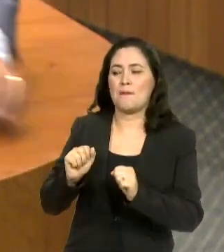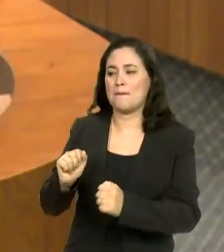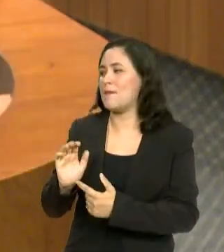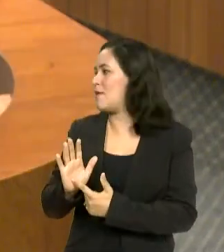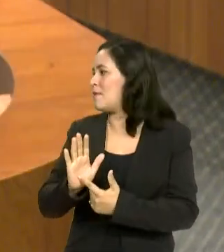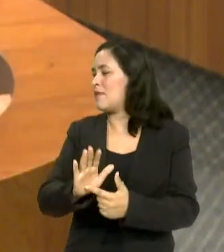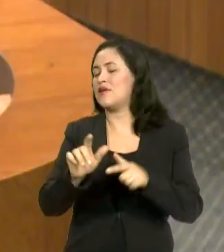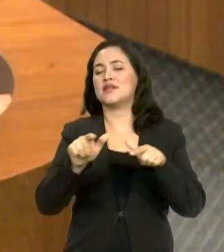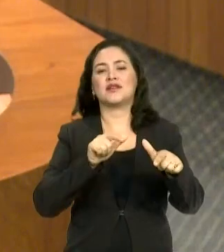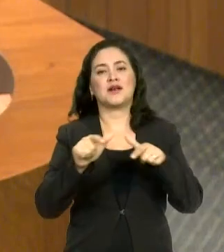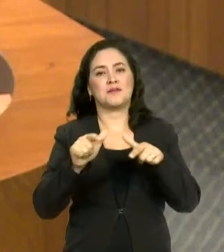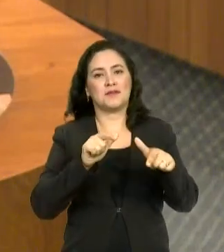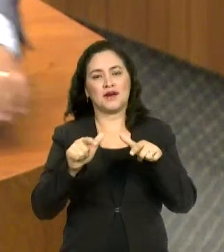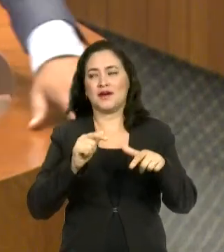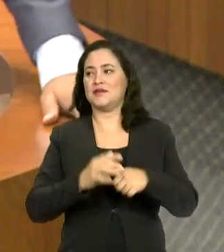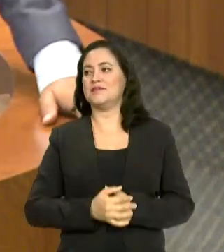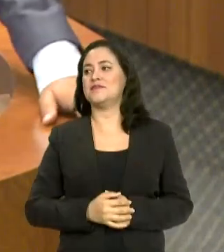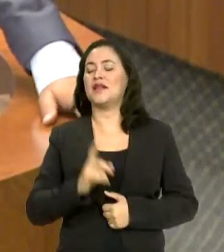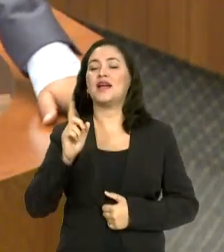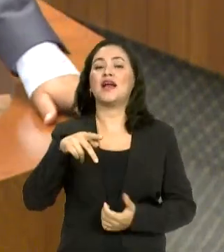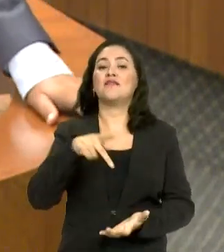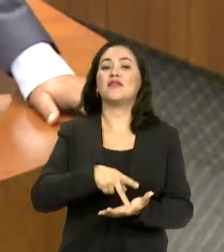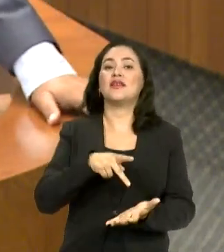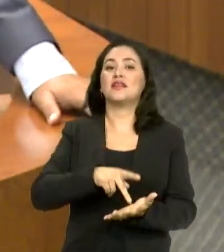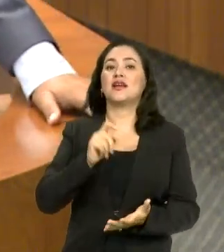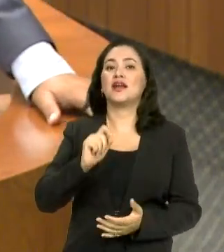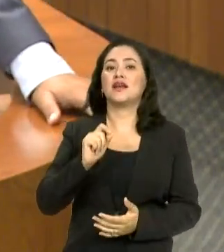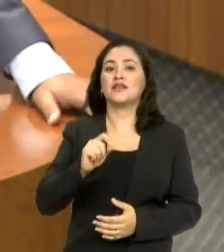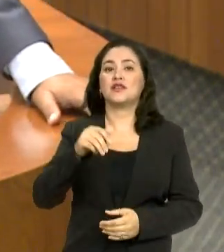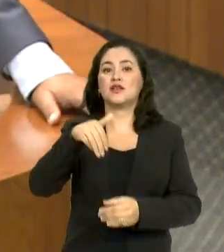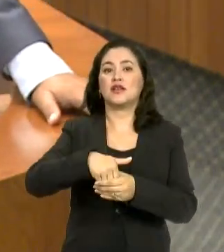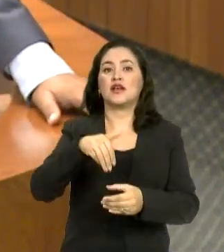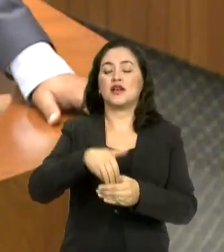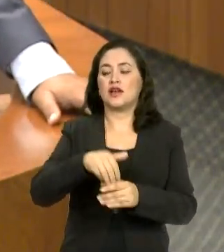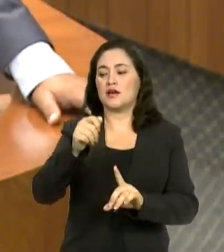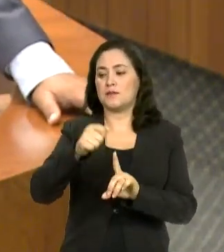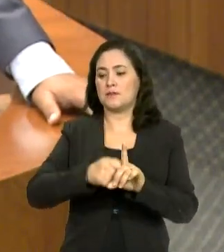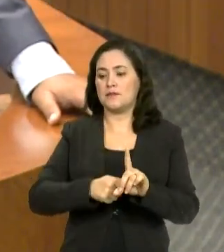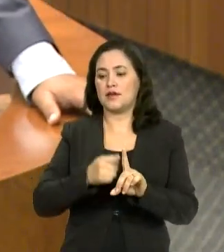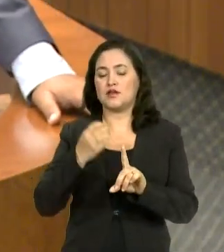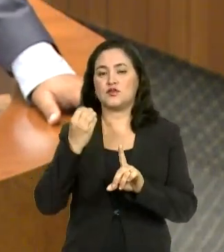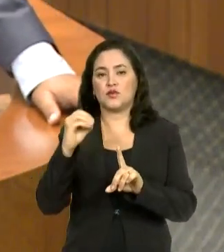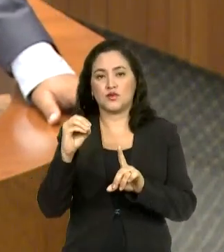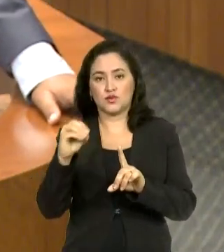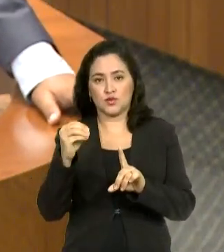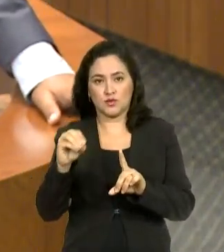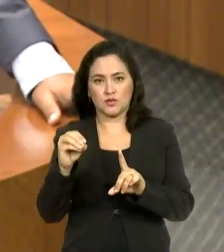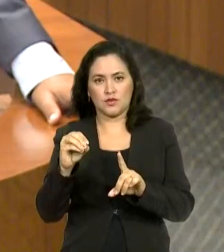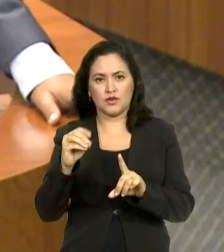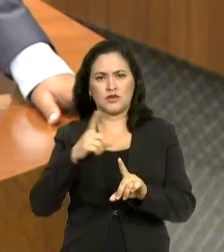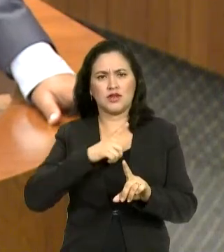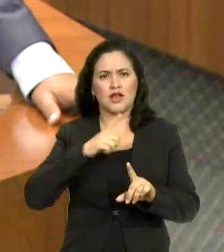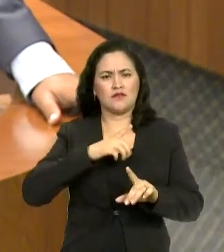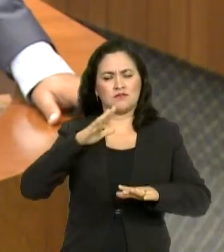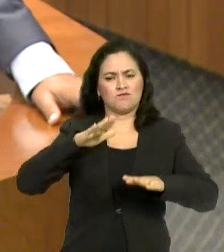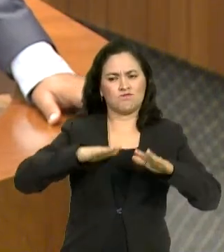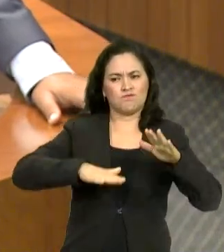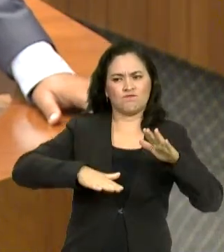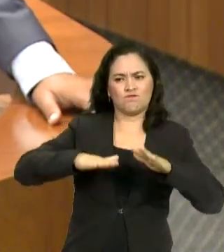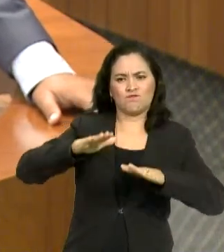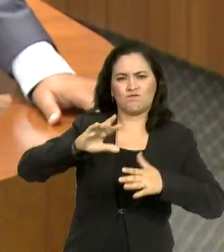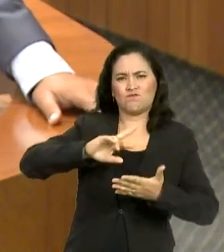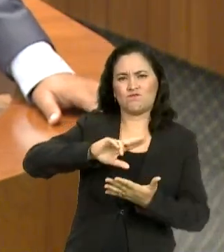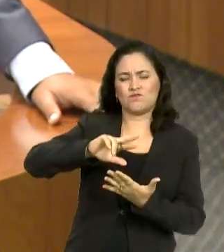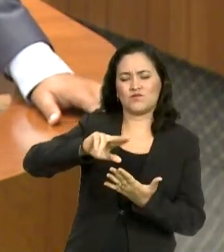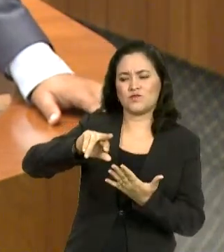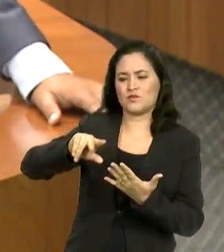que as eleições de outubro, elas trouxeram muitas variáveis. Uma delas no